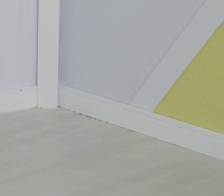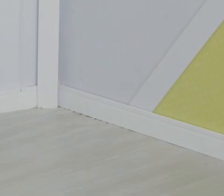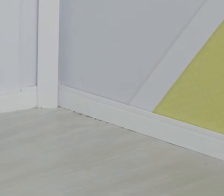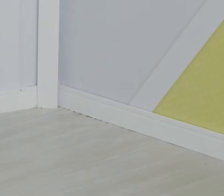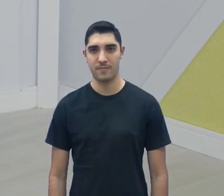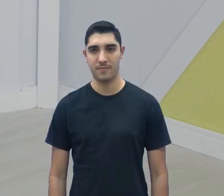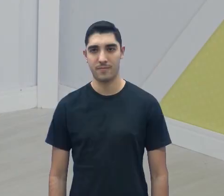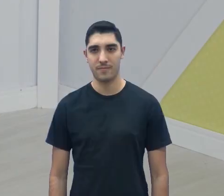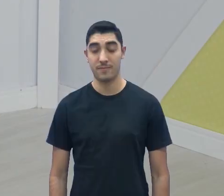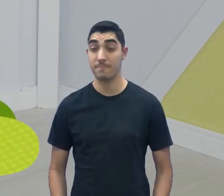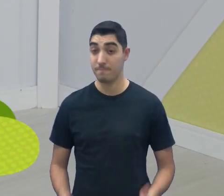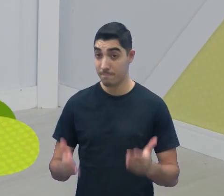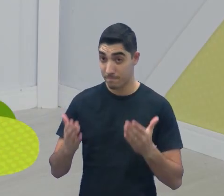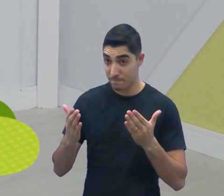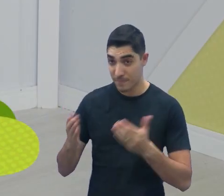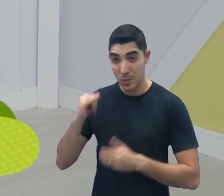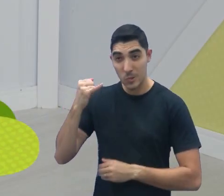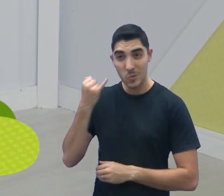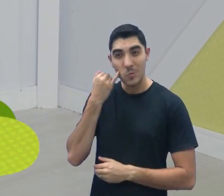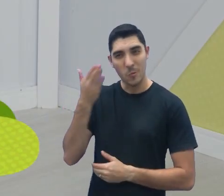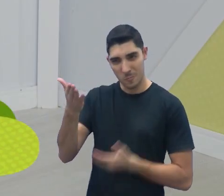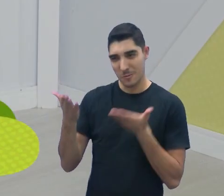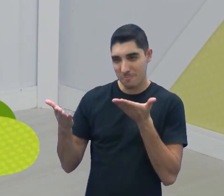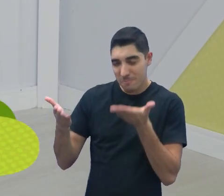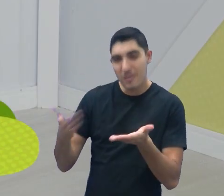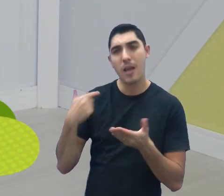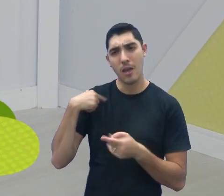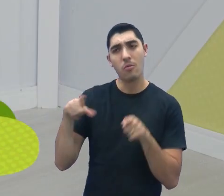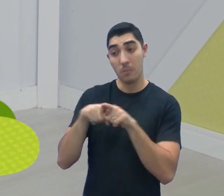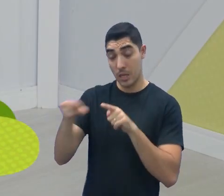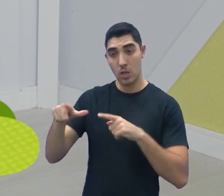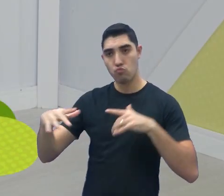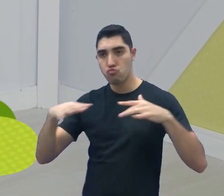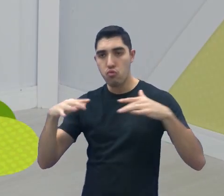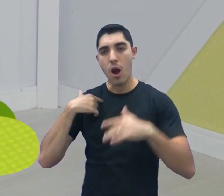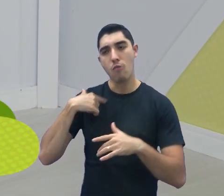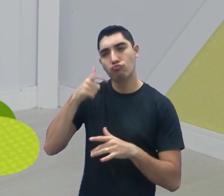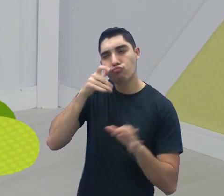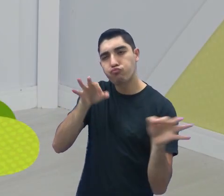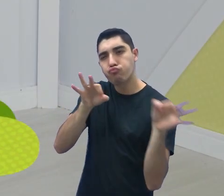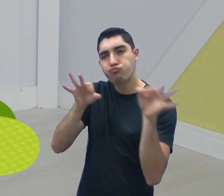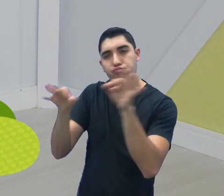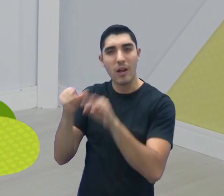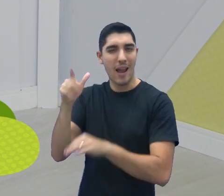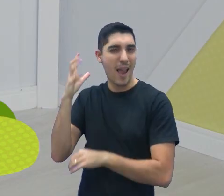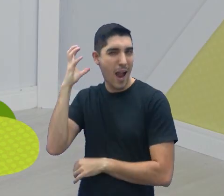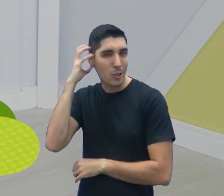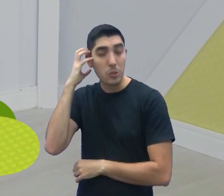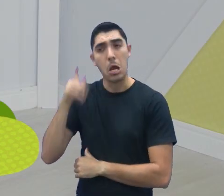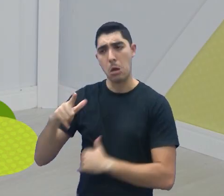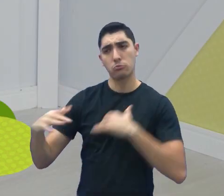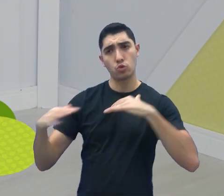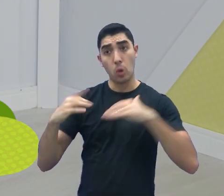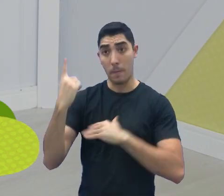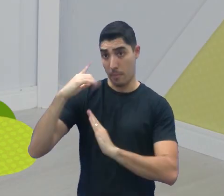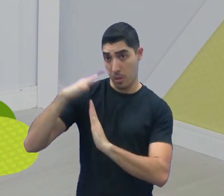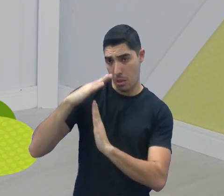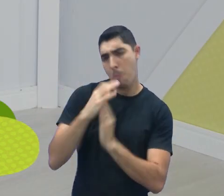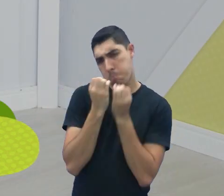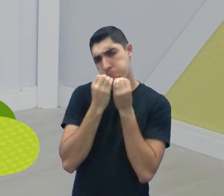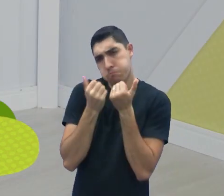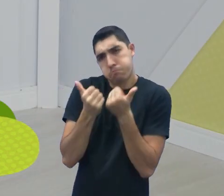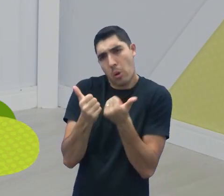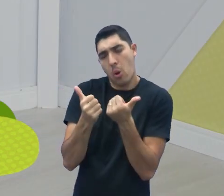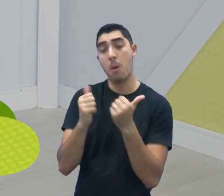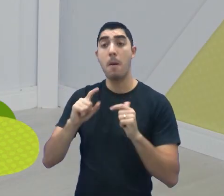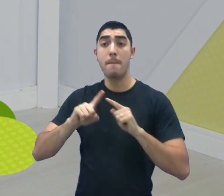Pois é, João, você estava lá, eu acompanhei pela rádio esse jogo, o primeiro tempo bom do São José, também assim, com todo respeito,